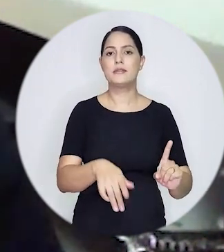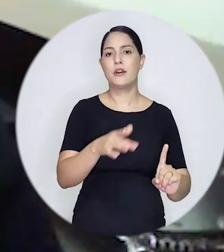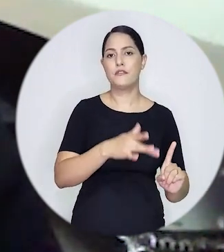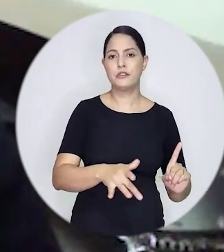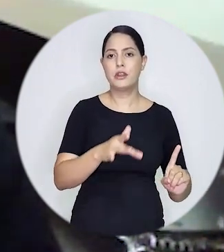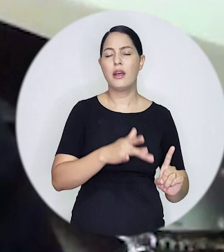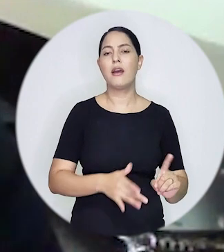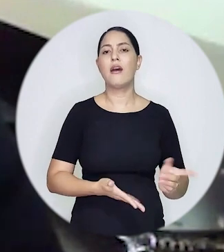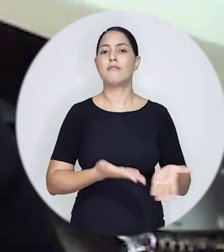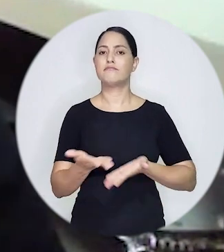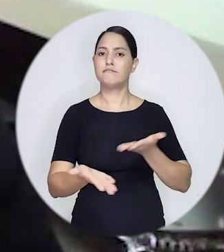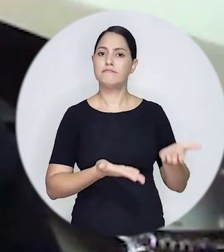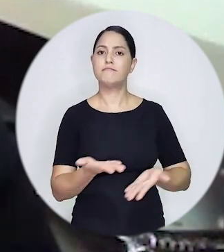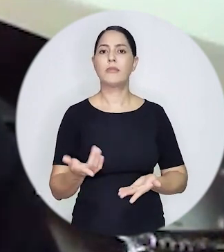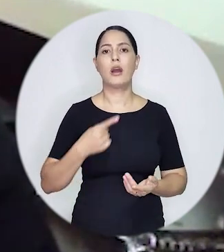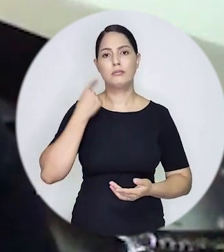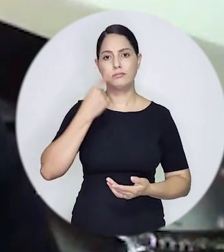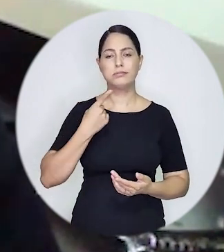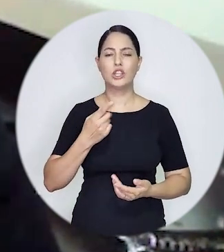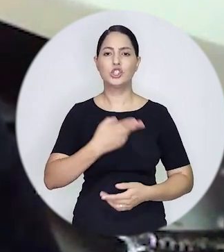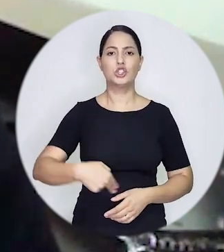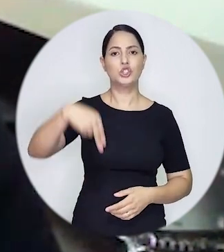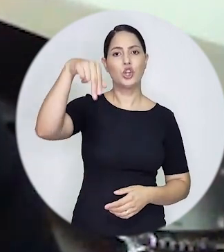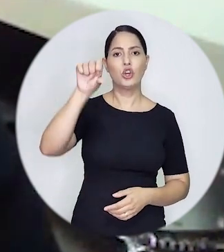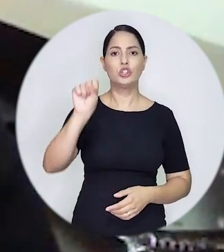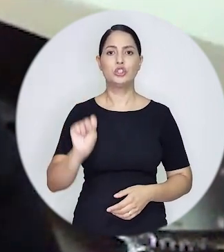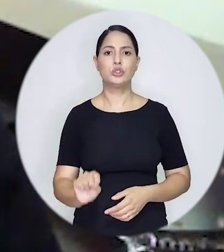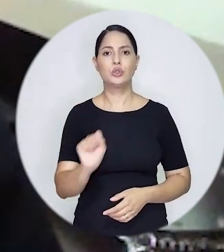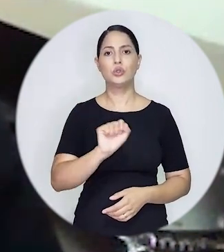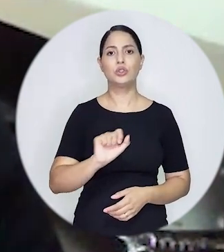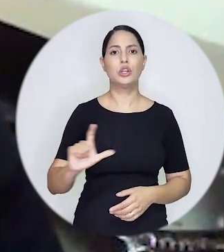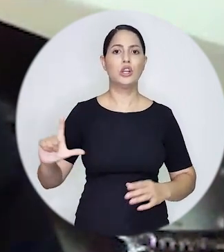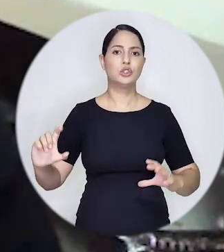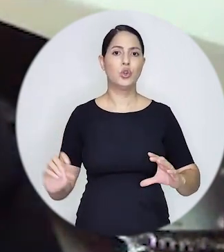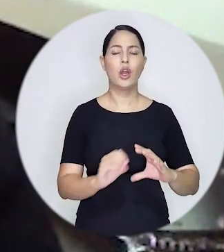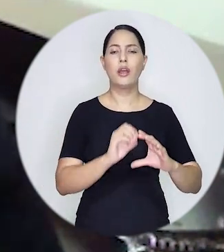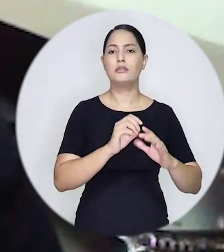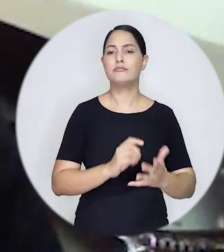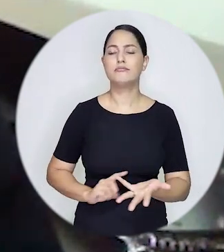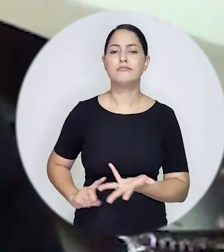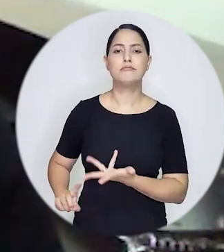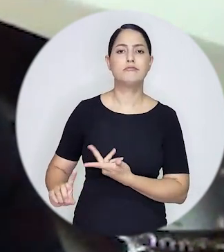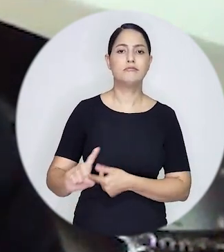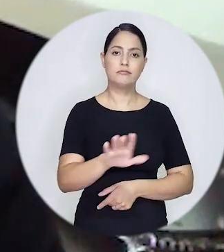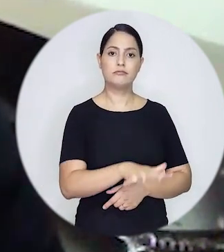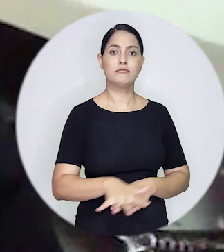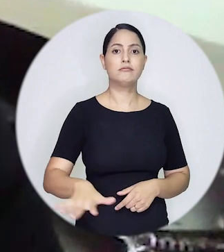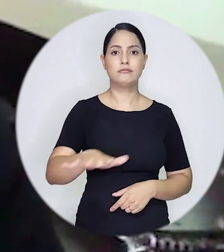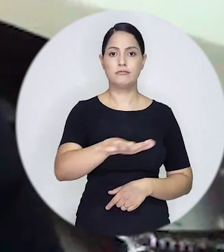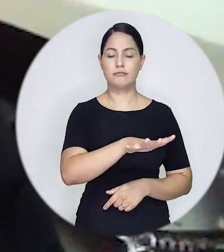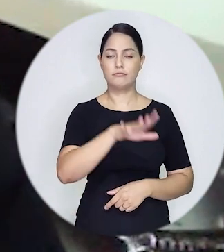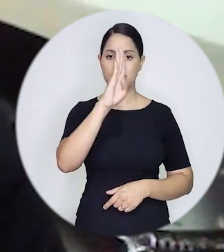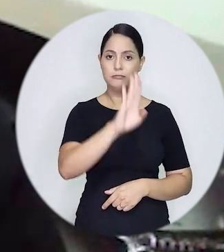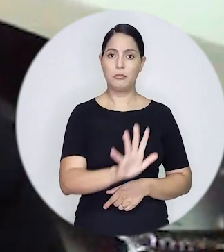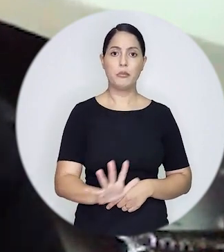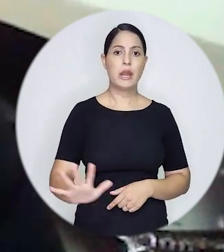a sul do país, de leste a oeste, já que todos nós, brasileiros, temos o